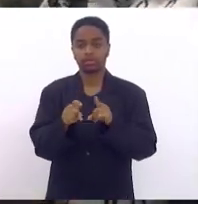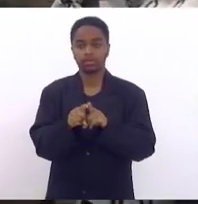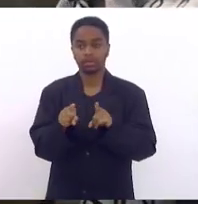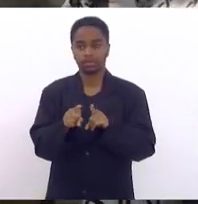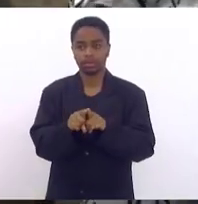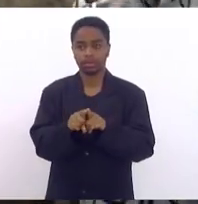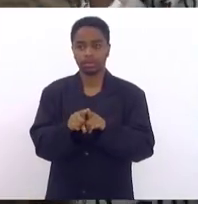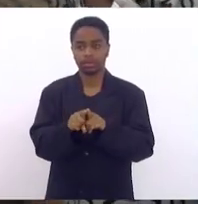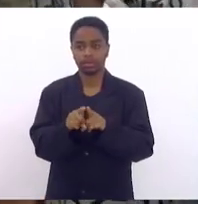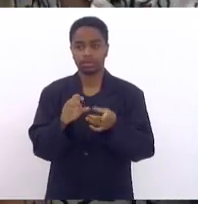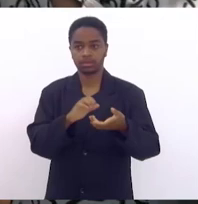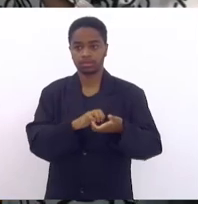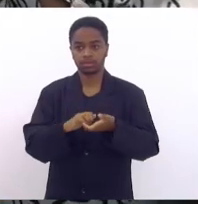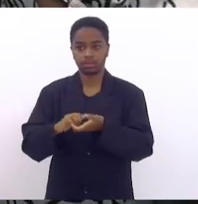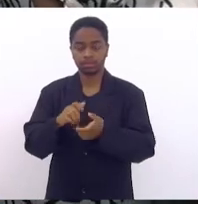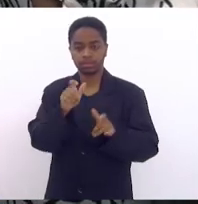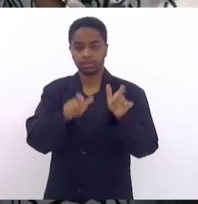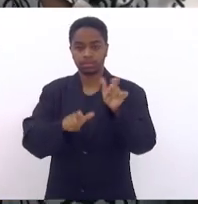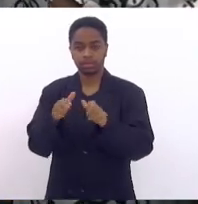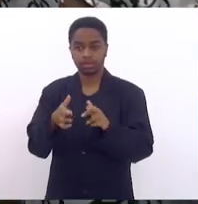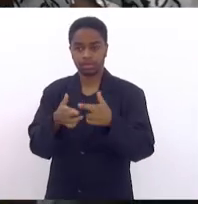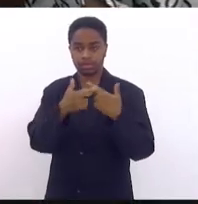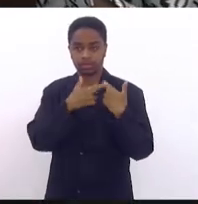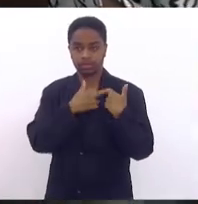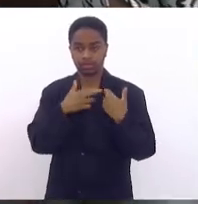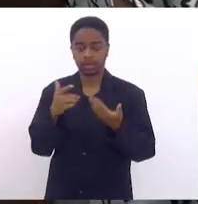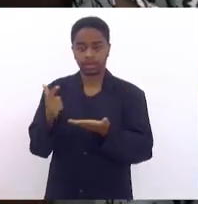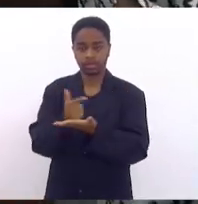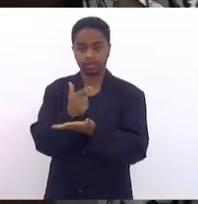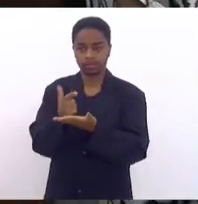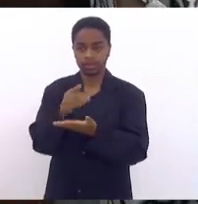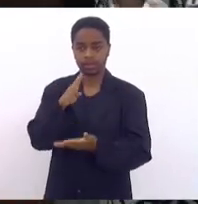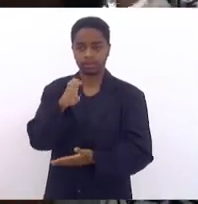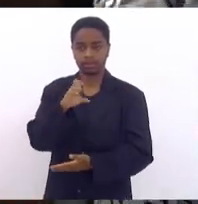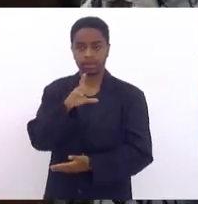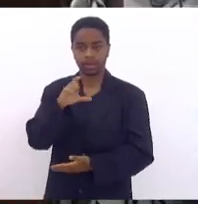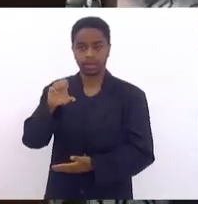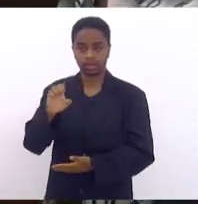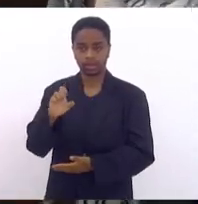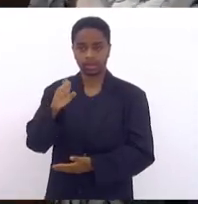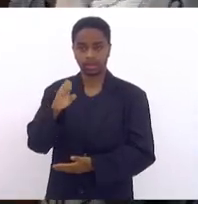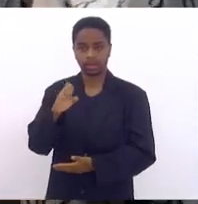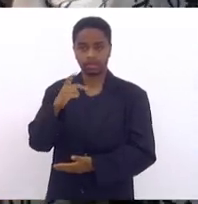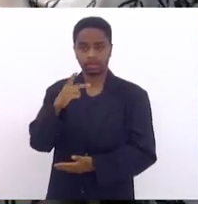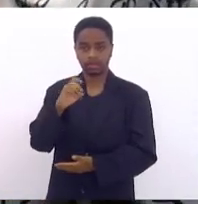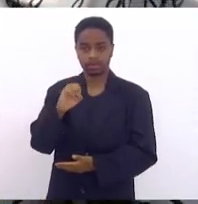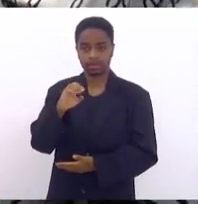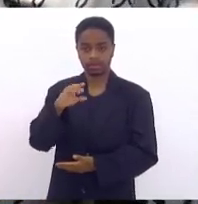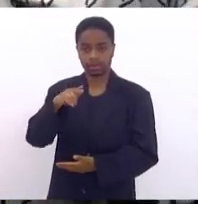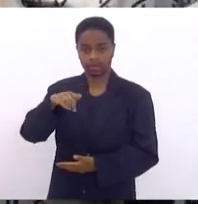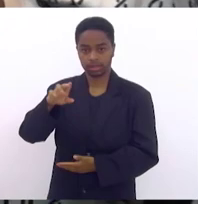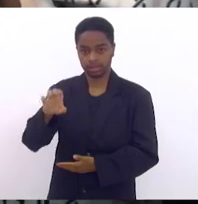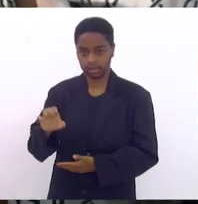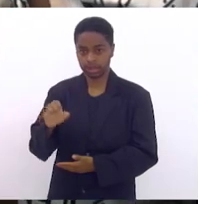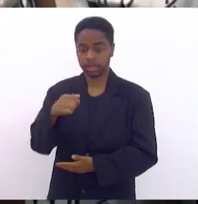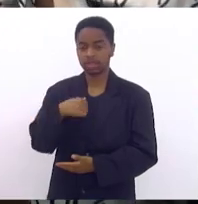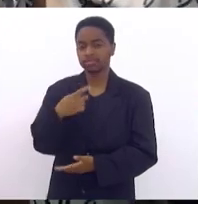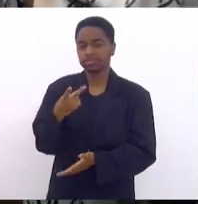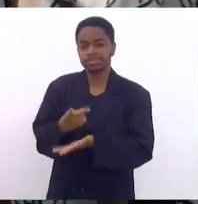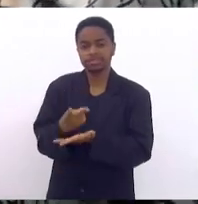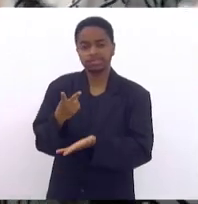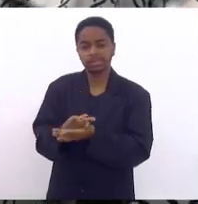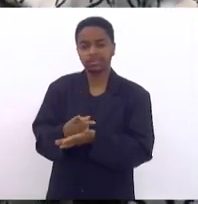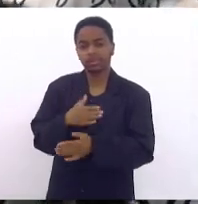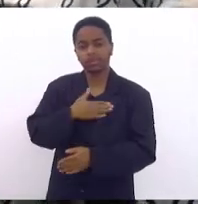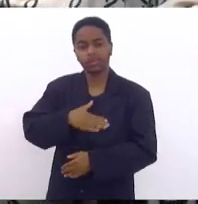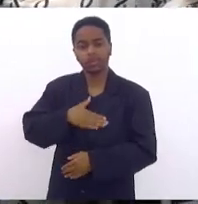os responsáveis pela livraria Belle Époque, dizer que eu sempre fui um contumaz leitor, deputada